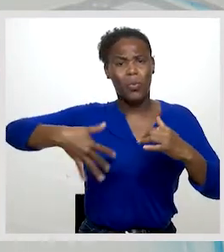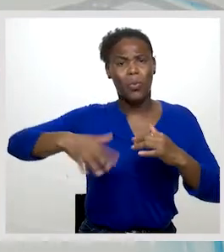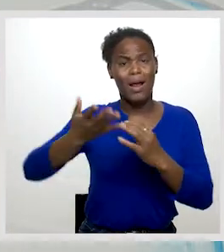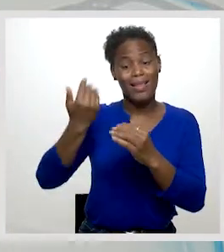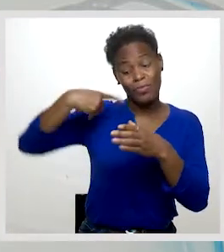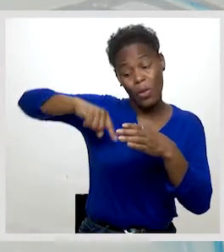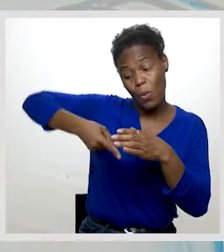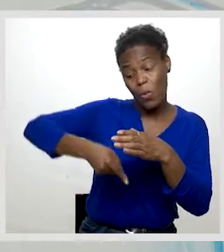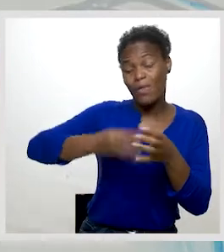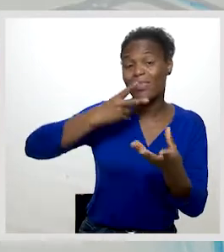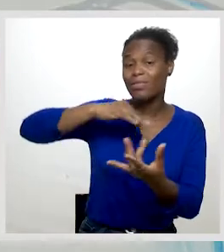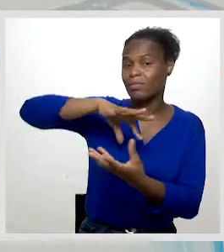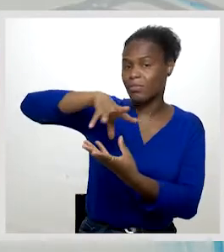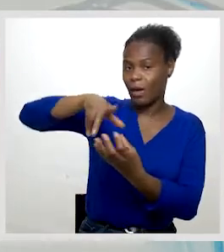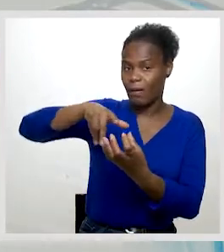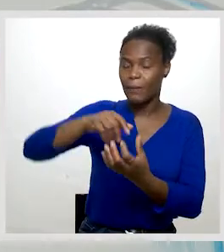nosso planeta.